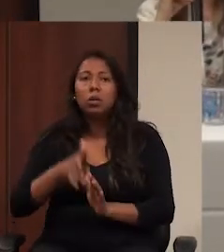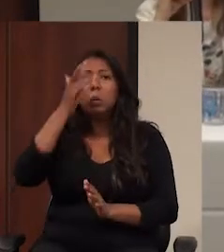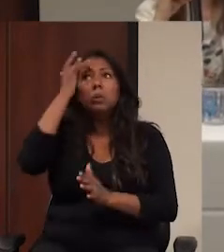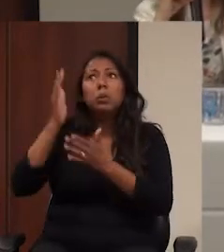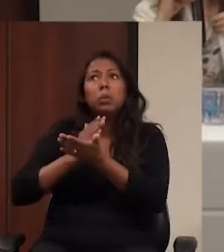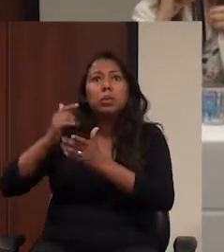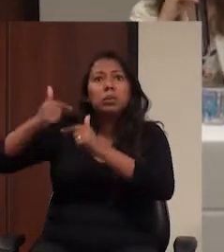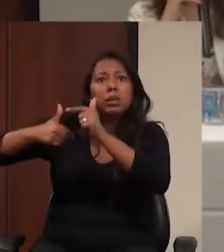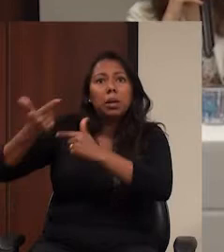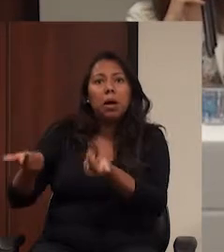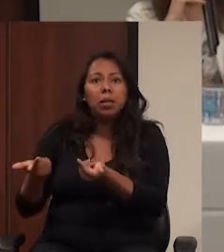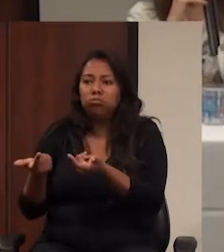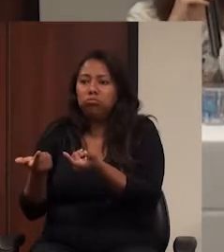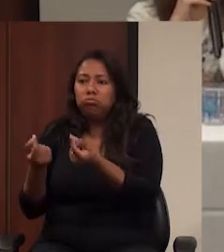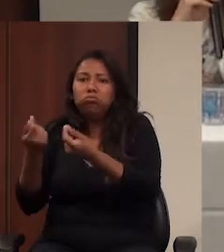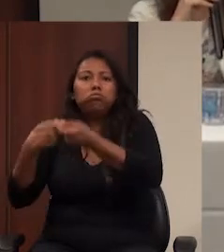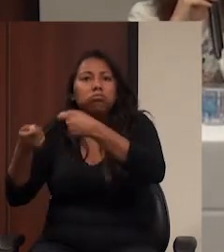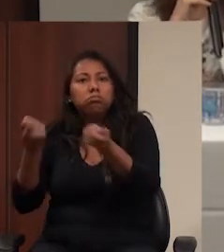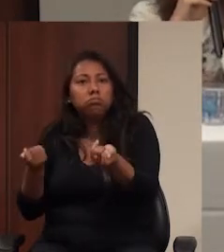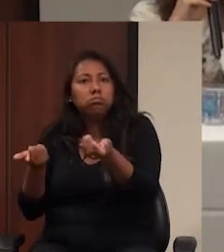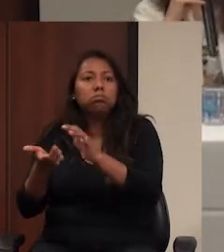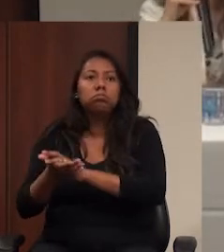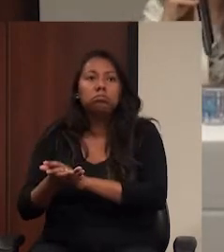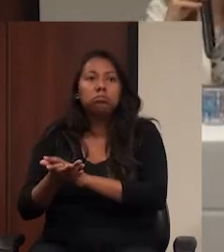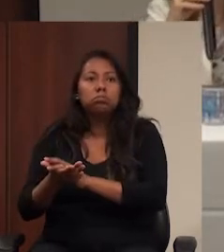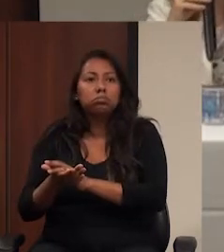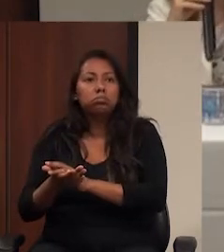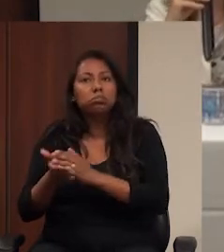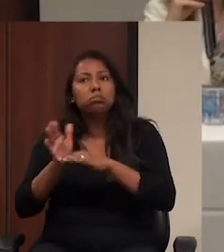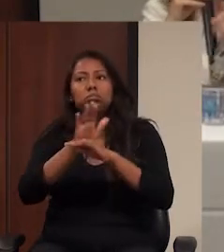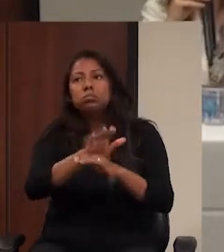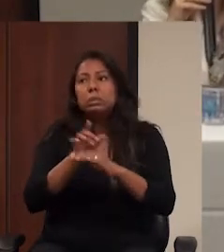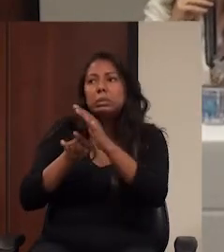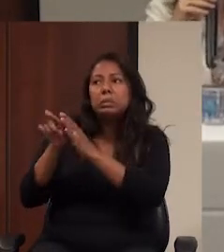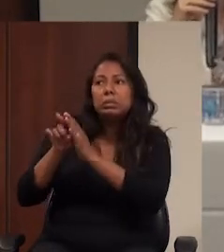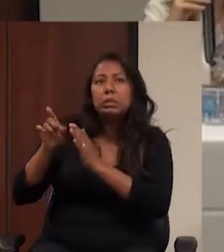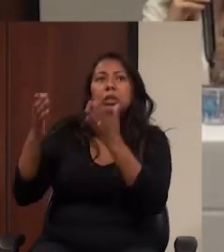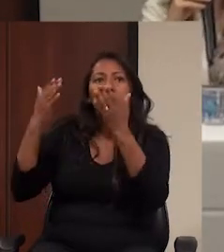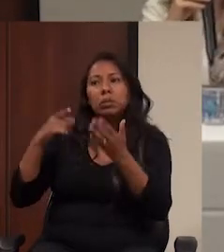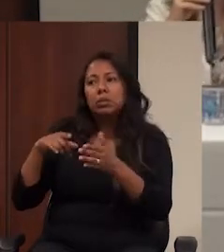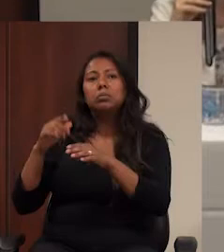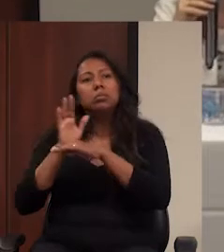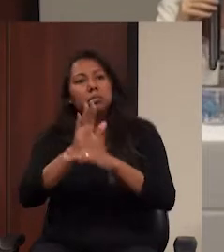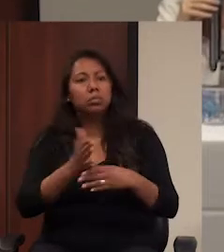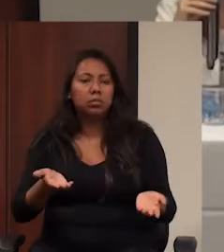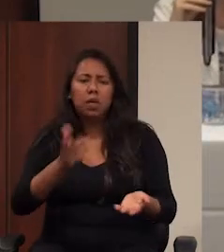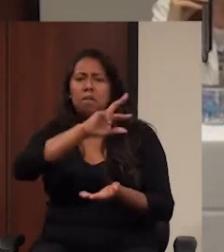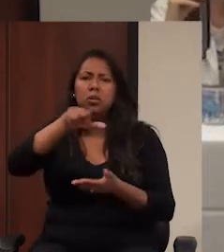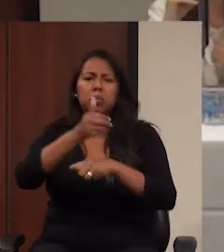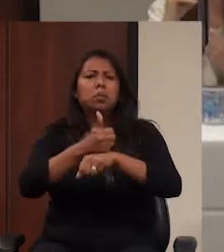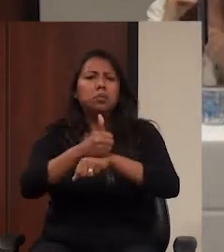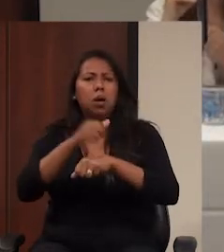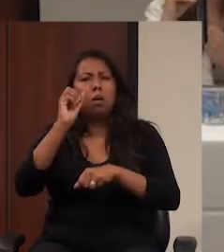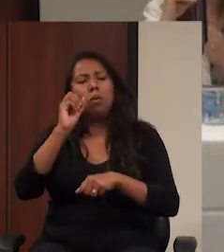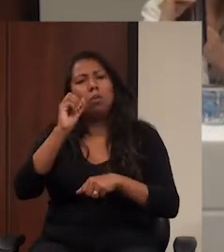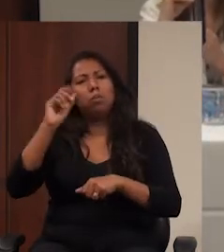trabalham mais na área financeira, então que ajudam na parte de consultoria financeira. Então, tem diversos profissionais que atuam como